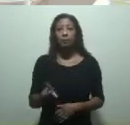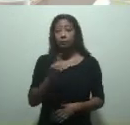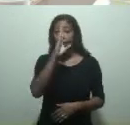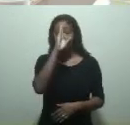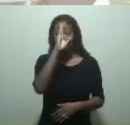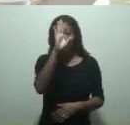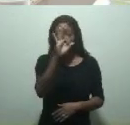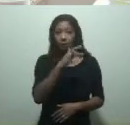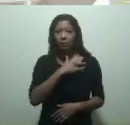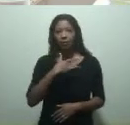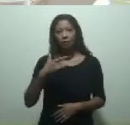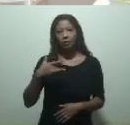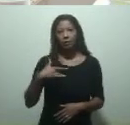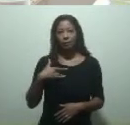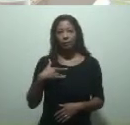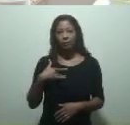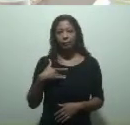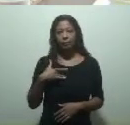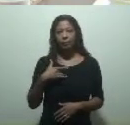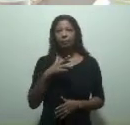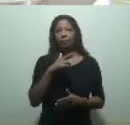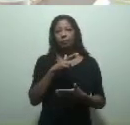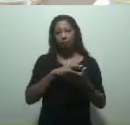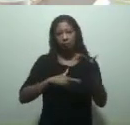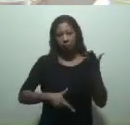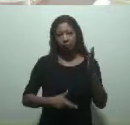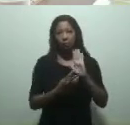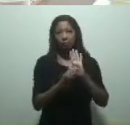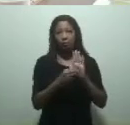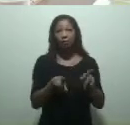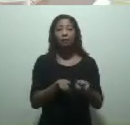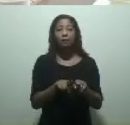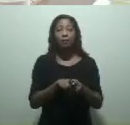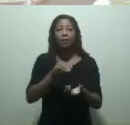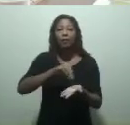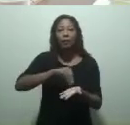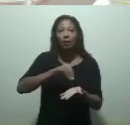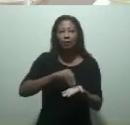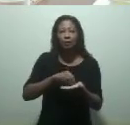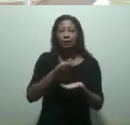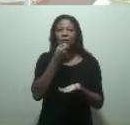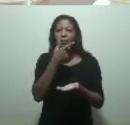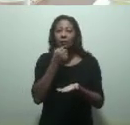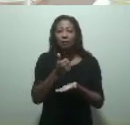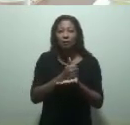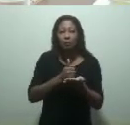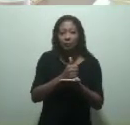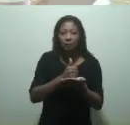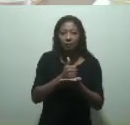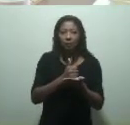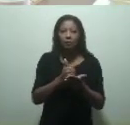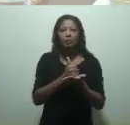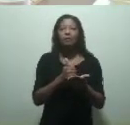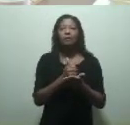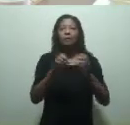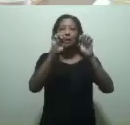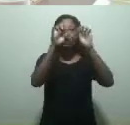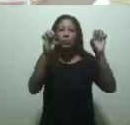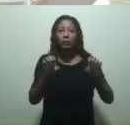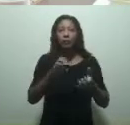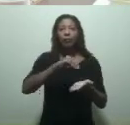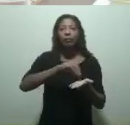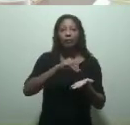a pasta da saúde. Relatou também a falta de medicamentos, infraestrutura e a falta das cirurgias